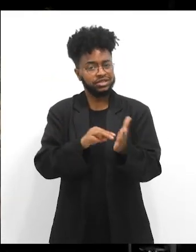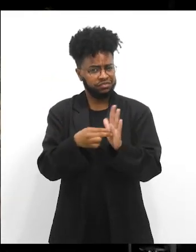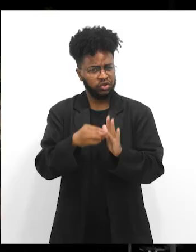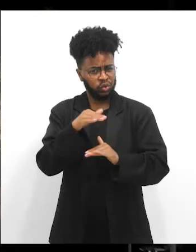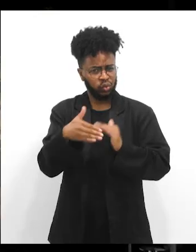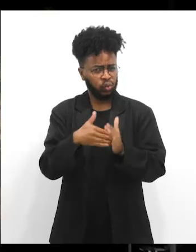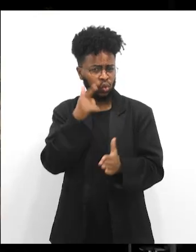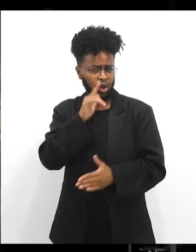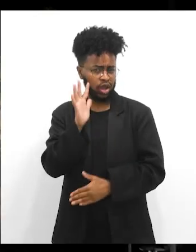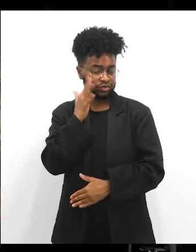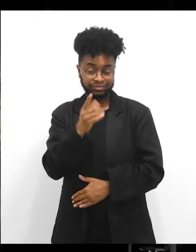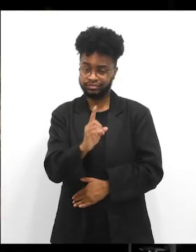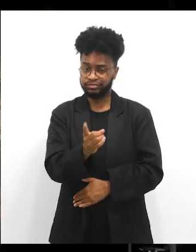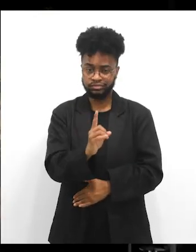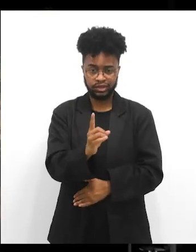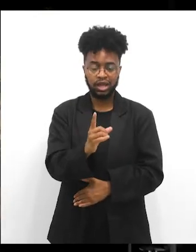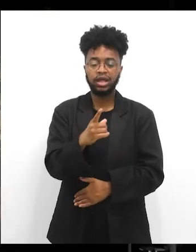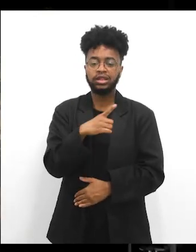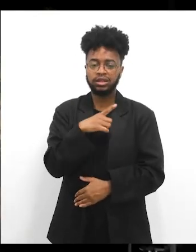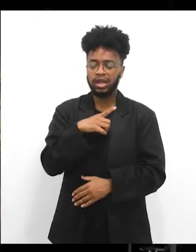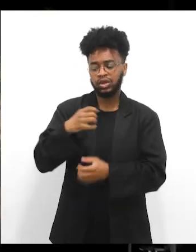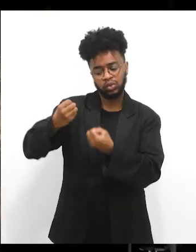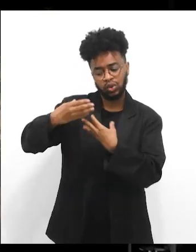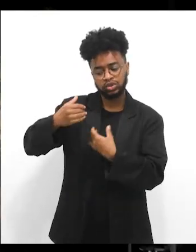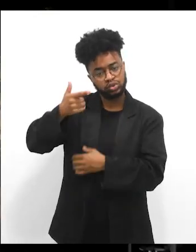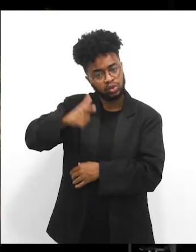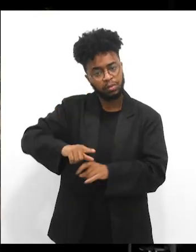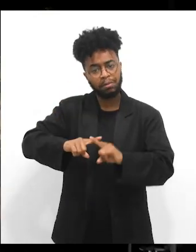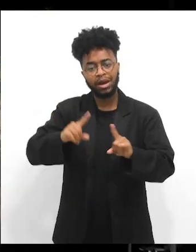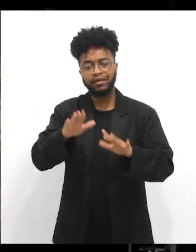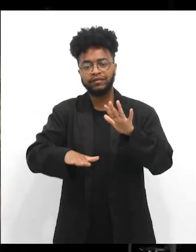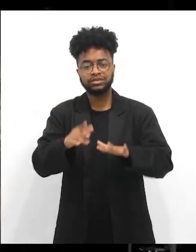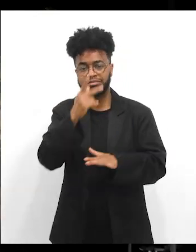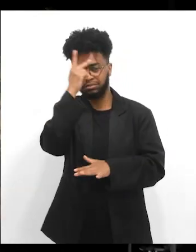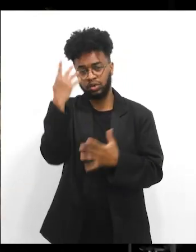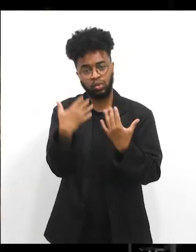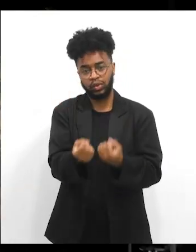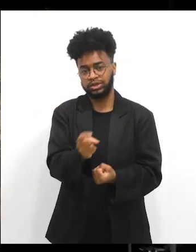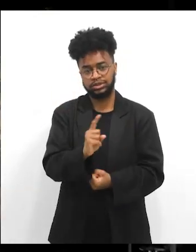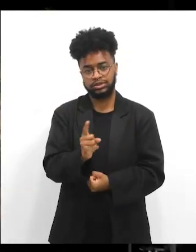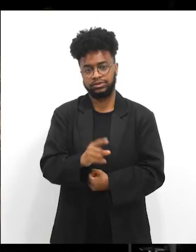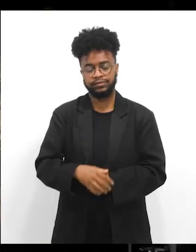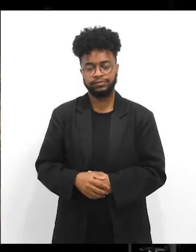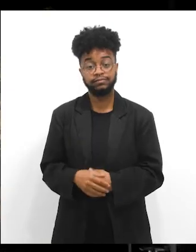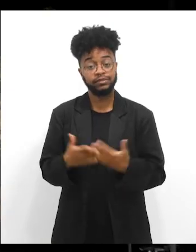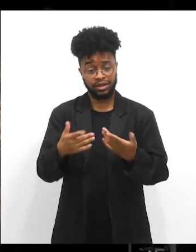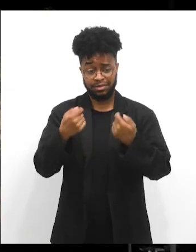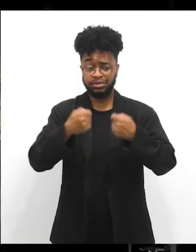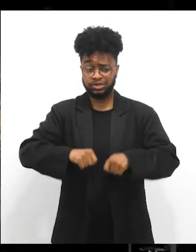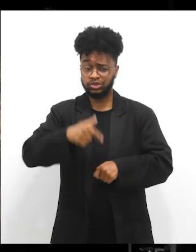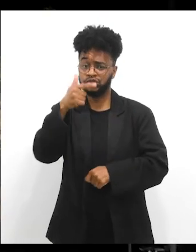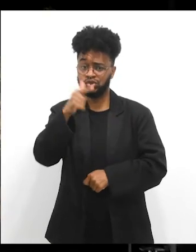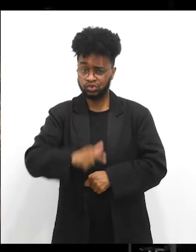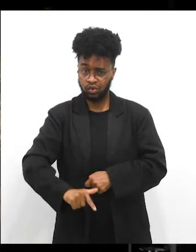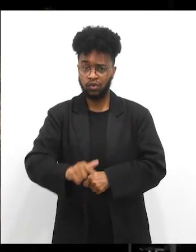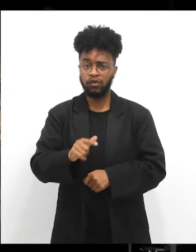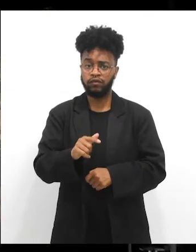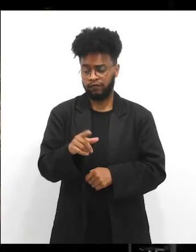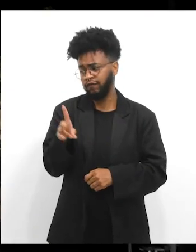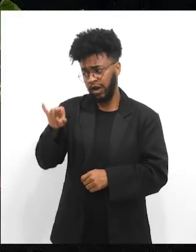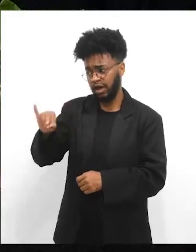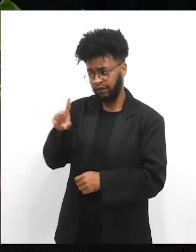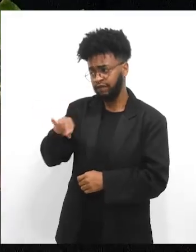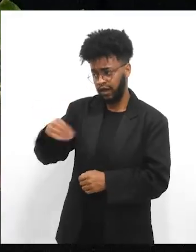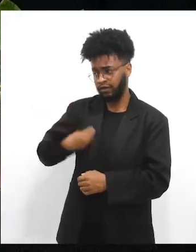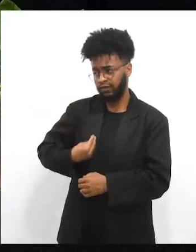Então, quer dizer, nem tudo é solucionado. Vem a reeducação, mas muitas pessoas não aceitam. Ele teria que passar por uma